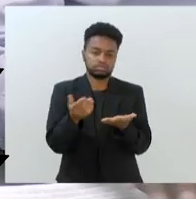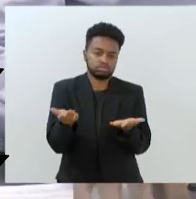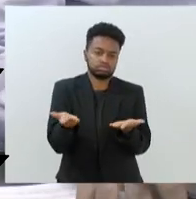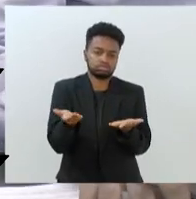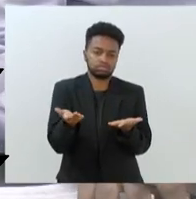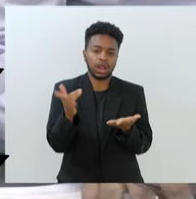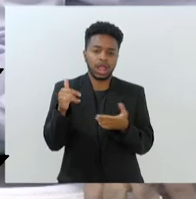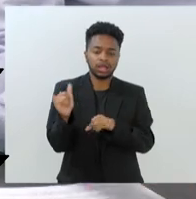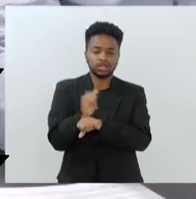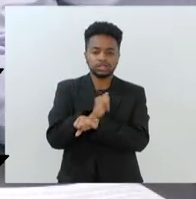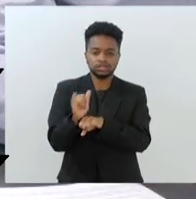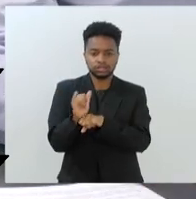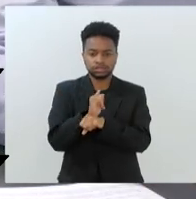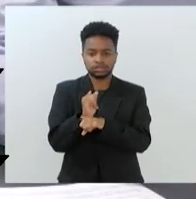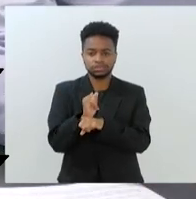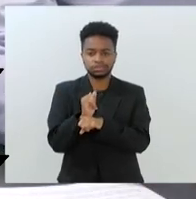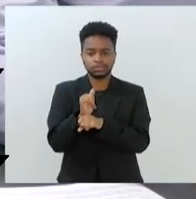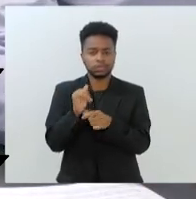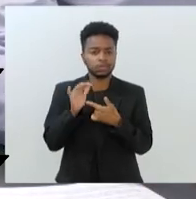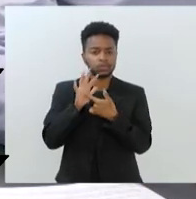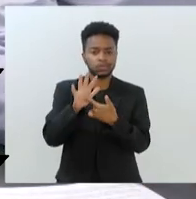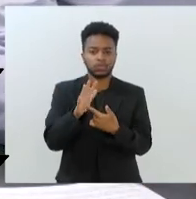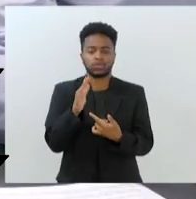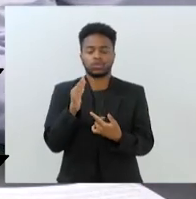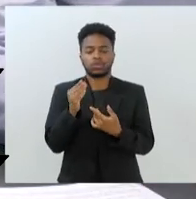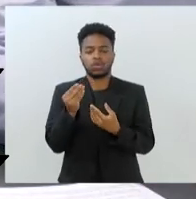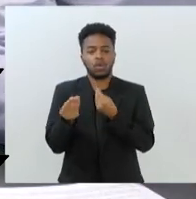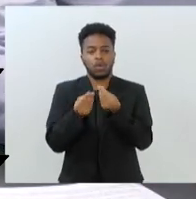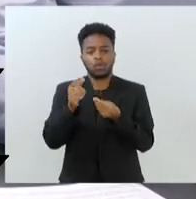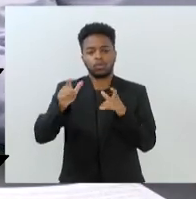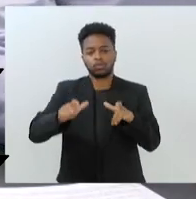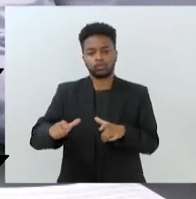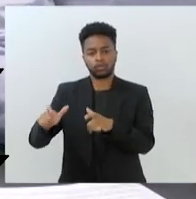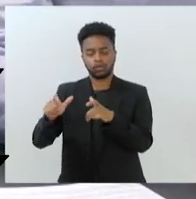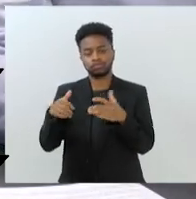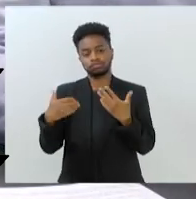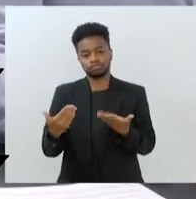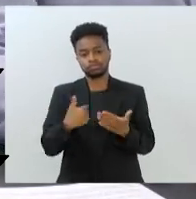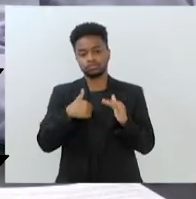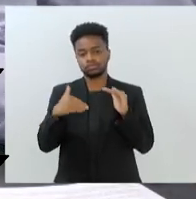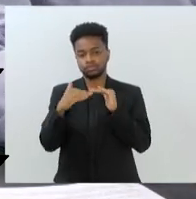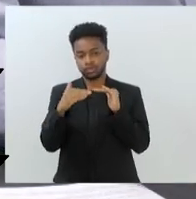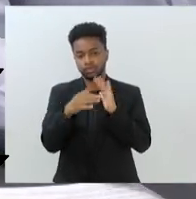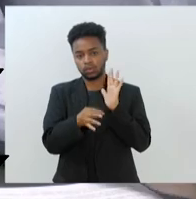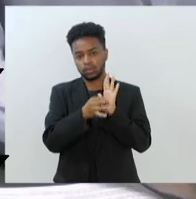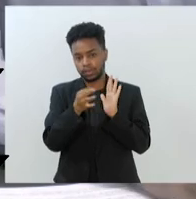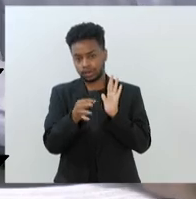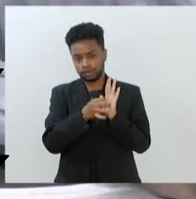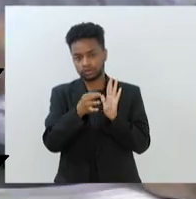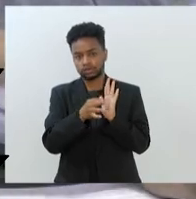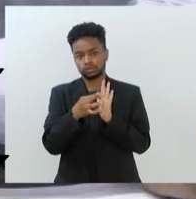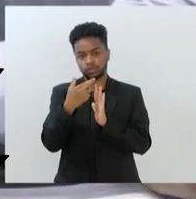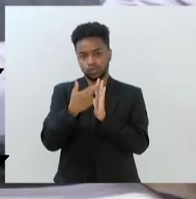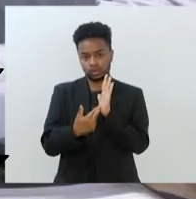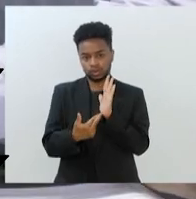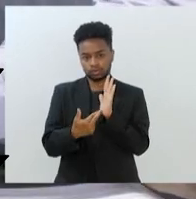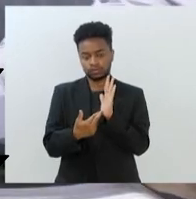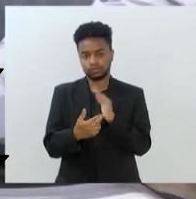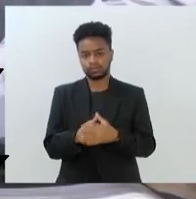um cadastro é um instrumento que é um raio-x. Então, eu concordo com o parecer do relator,